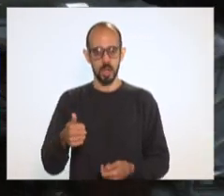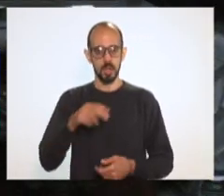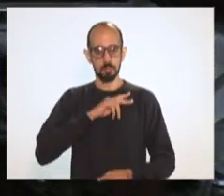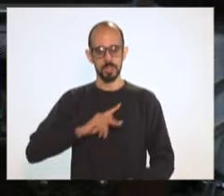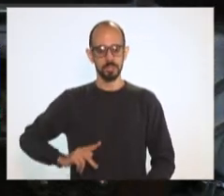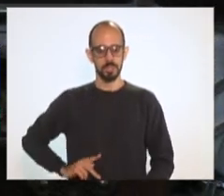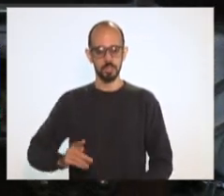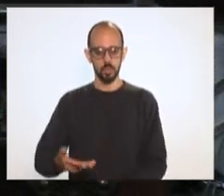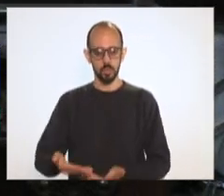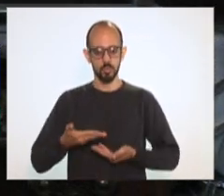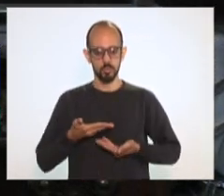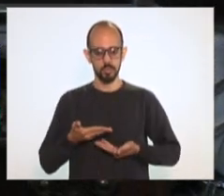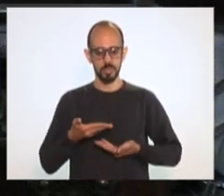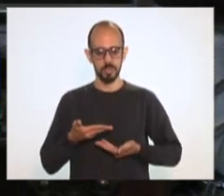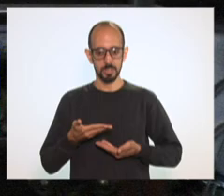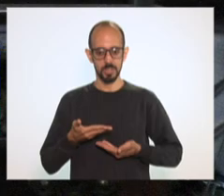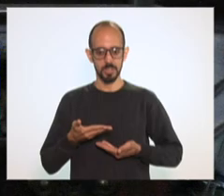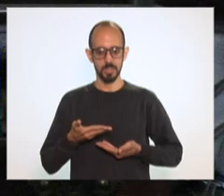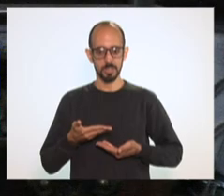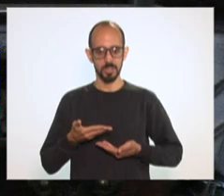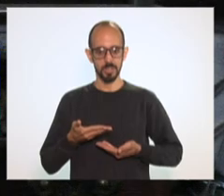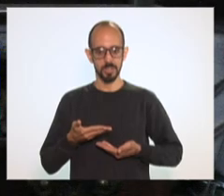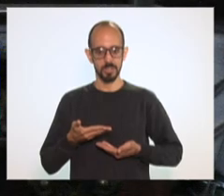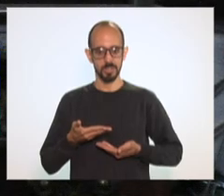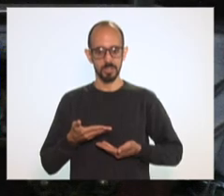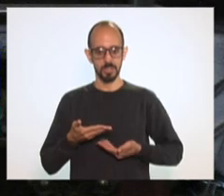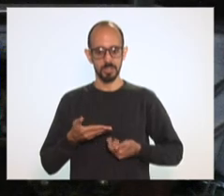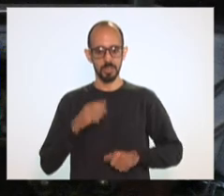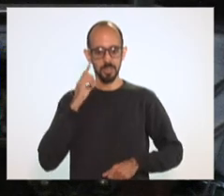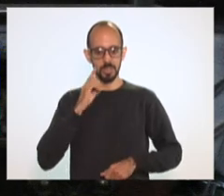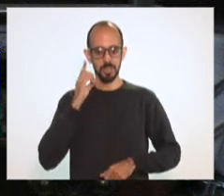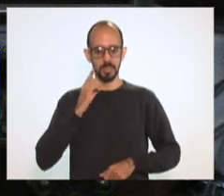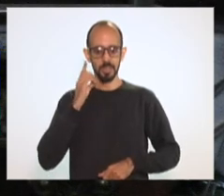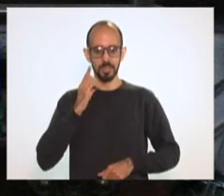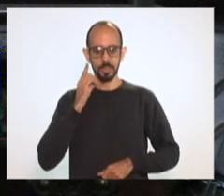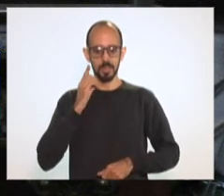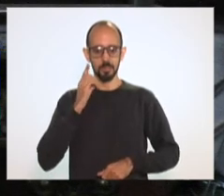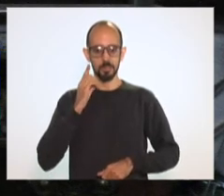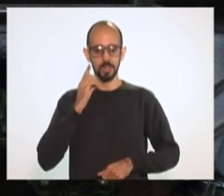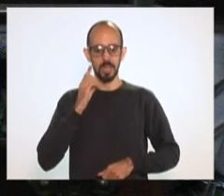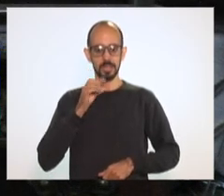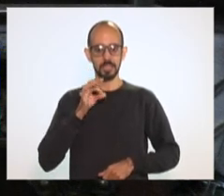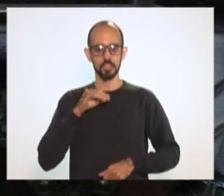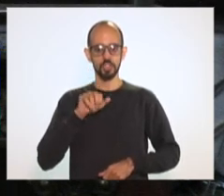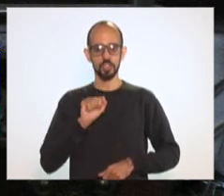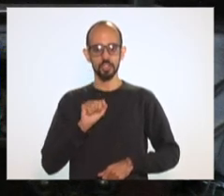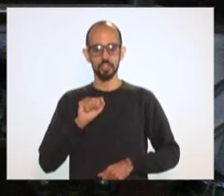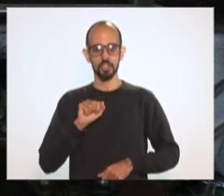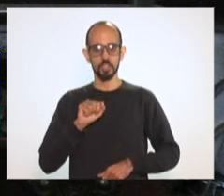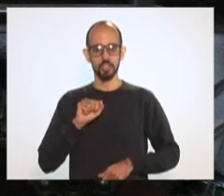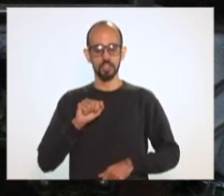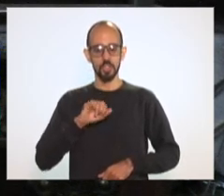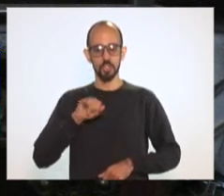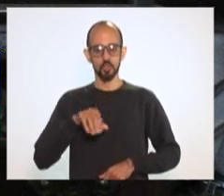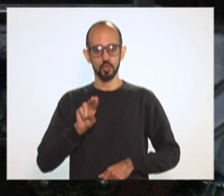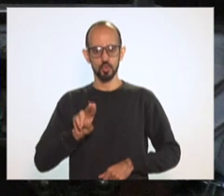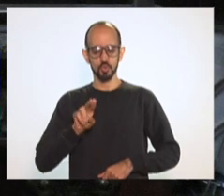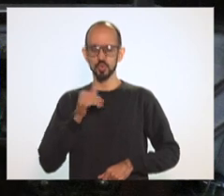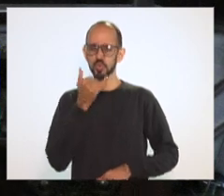o deputado, a deputada Tia Jugo fazer a leitura da ata da sessão anterior.